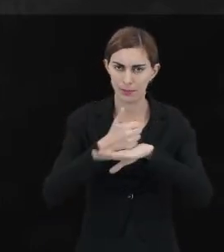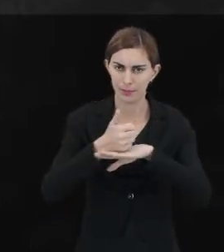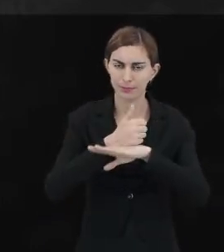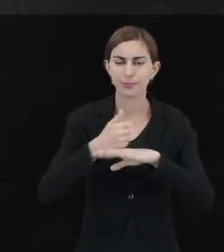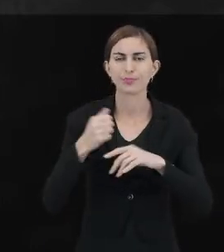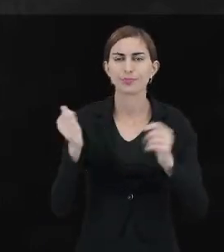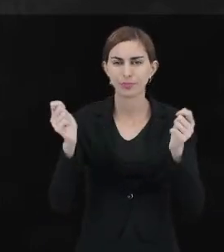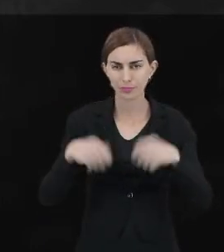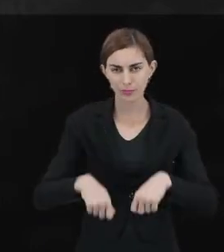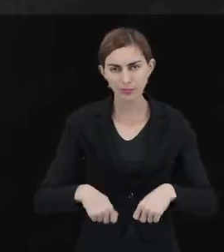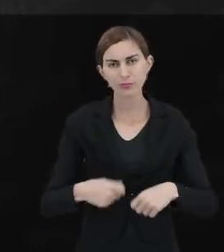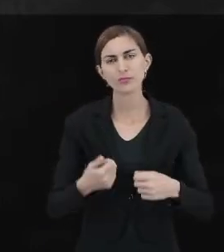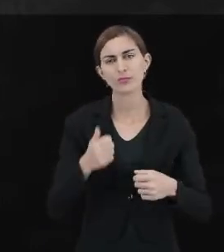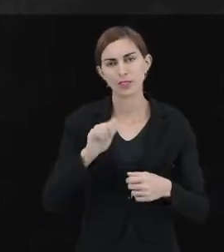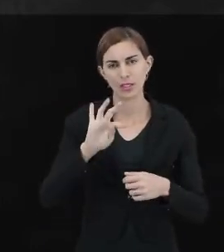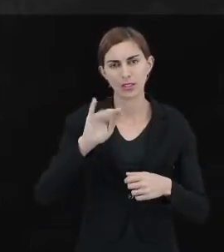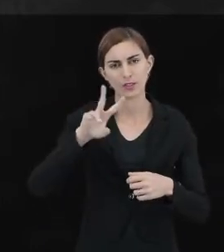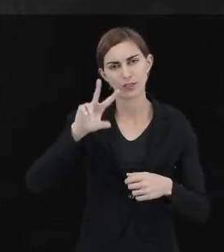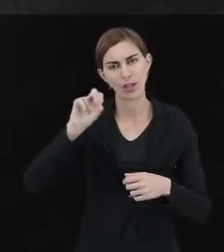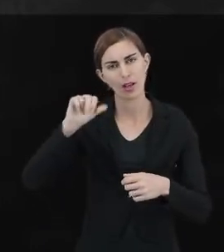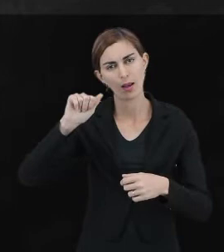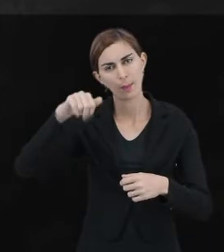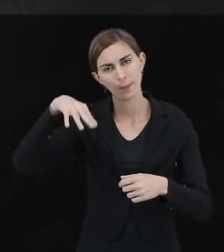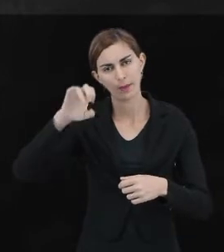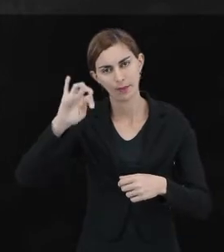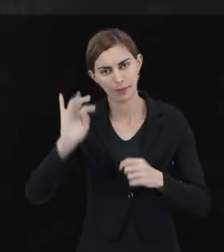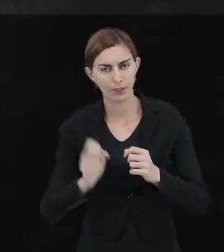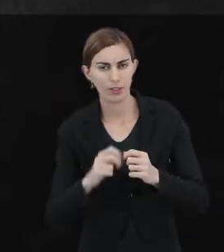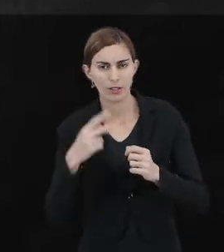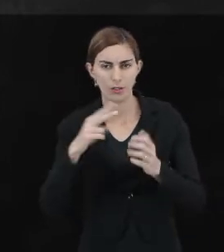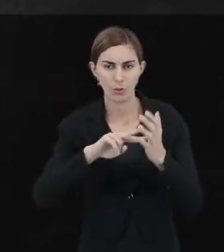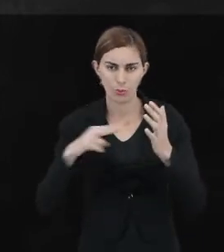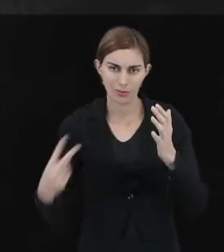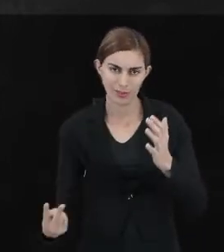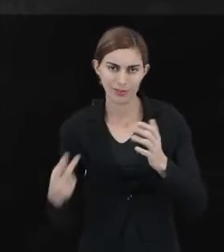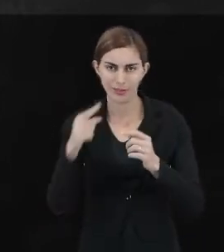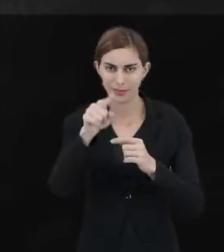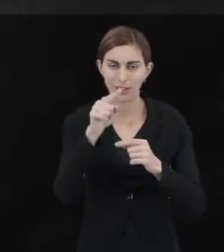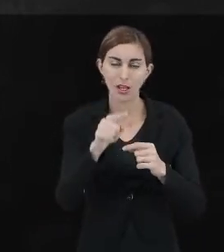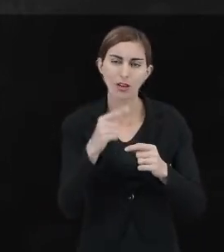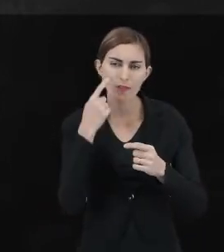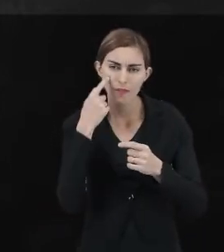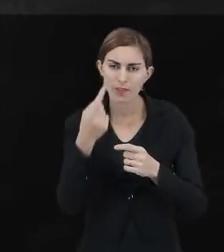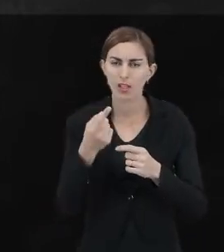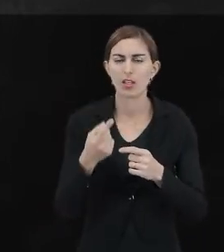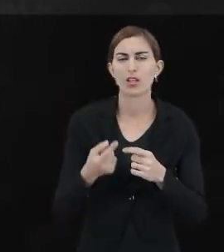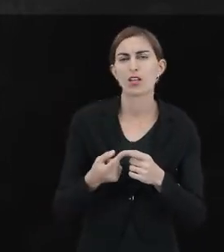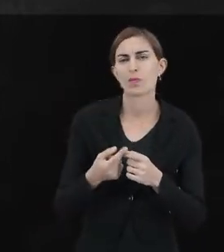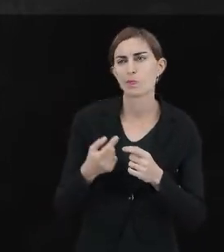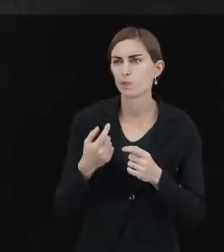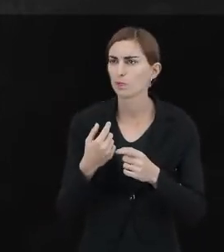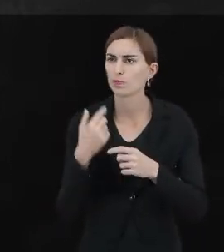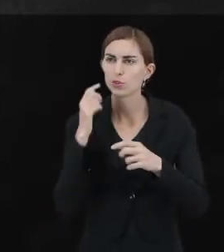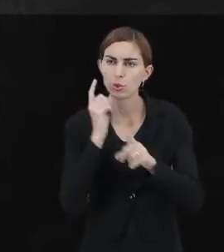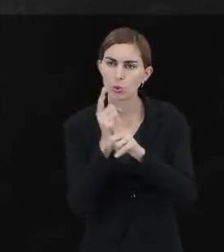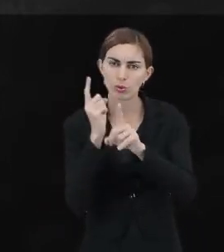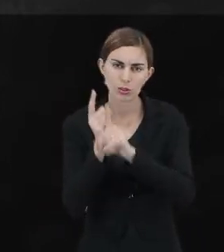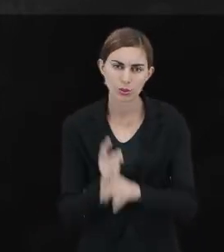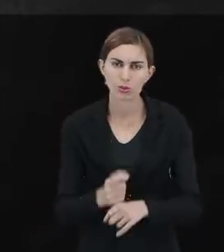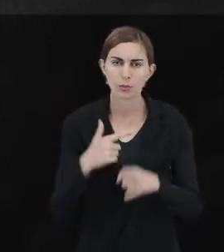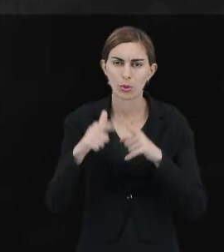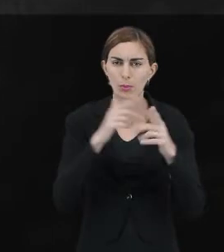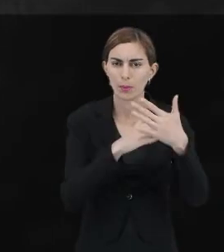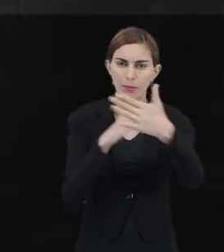para interferir ativamente no seu contexto, encontrando alternativas de enfrentamento aos